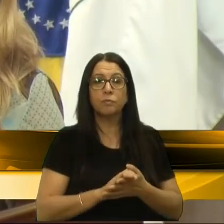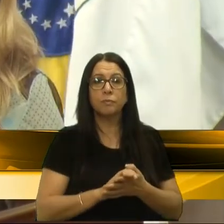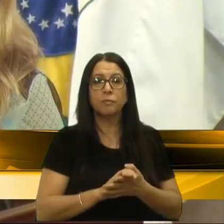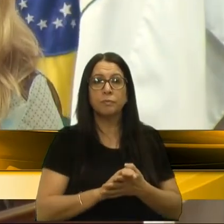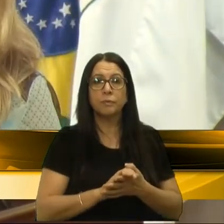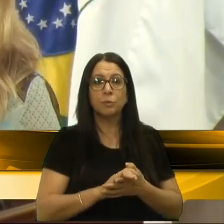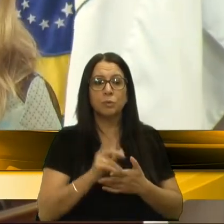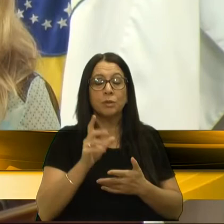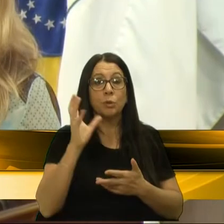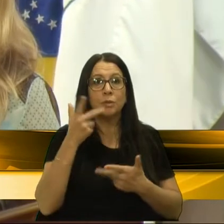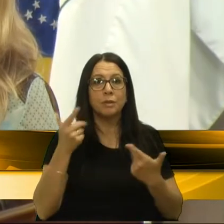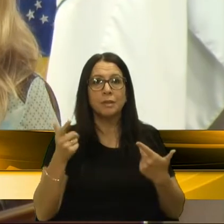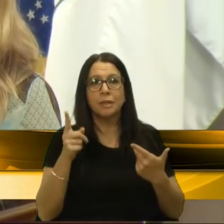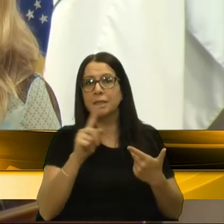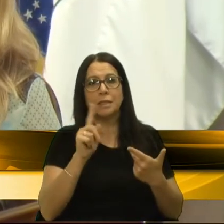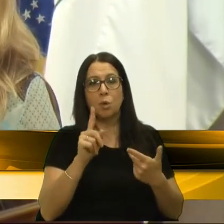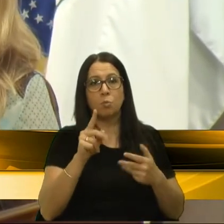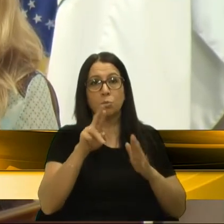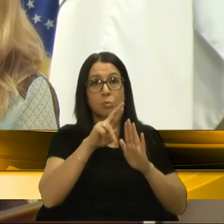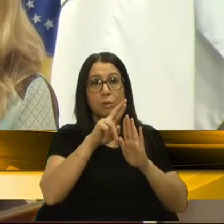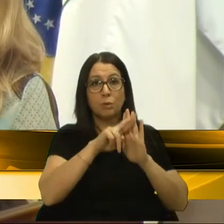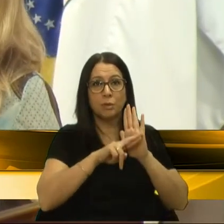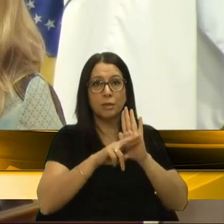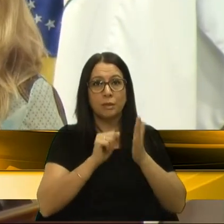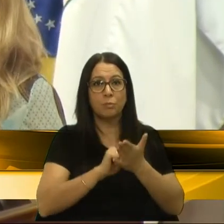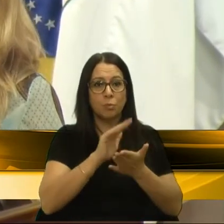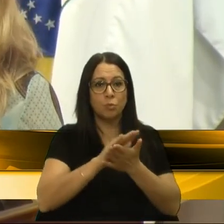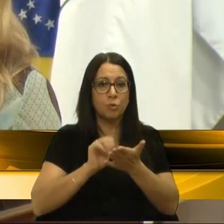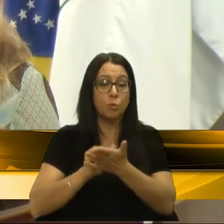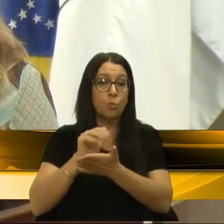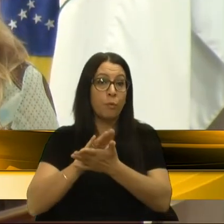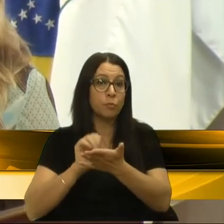essa situação, quando ela não é regularizada, é de multa sobre